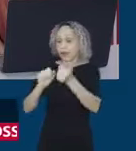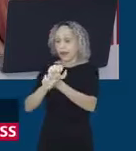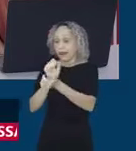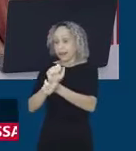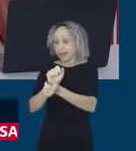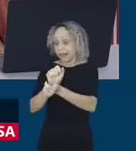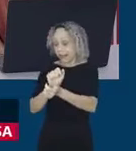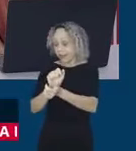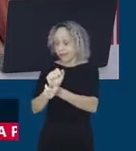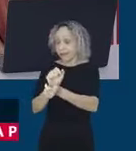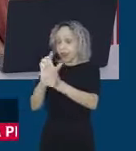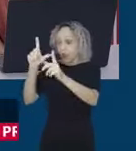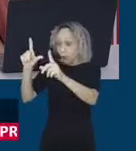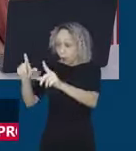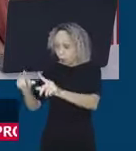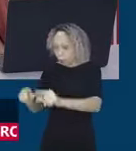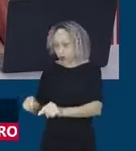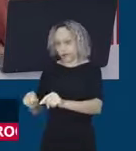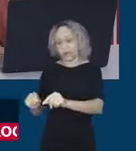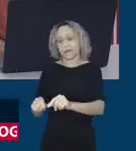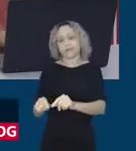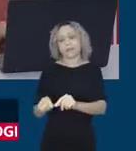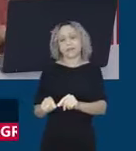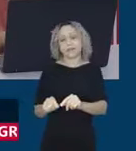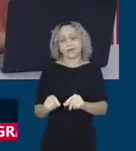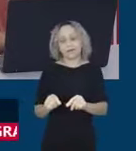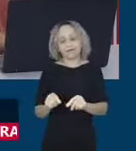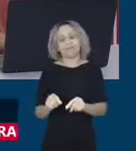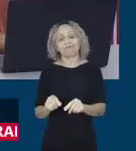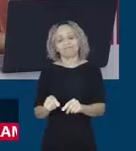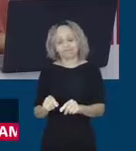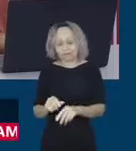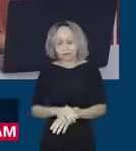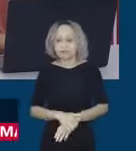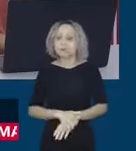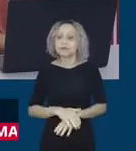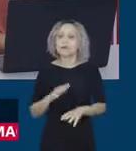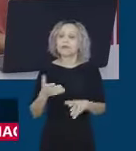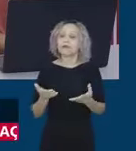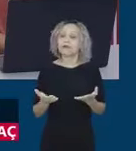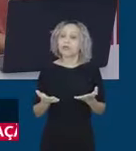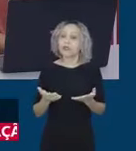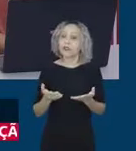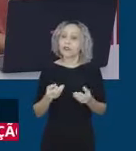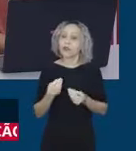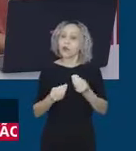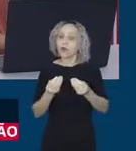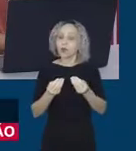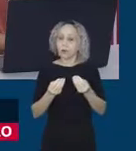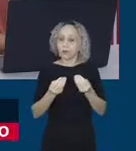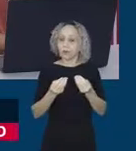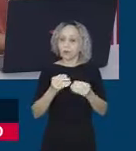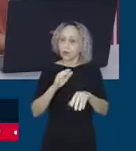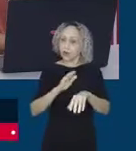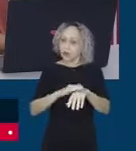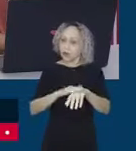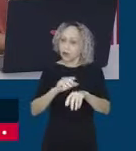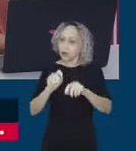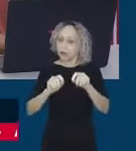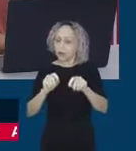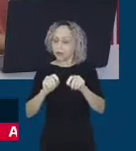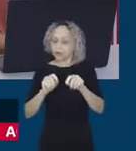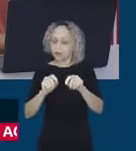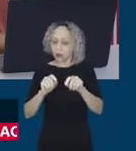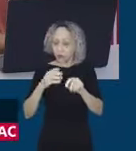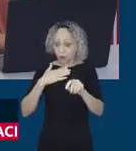trabalho. O Ministério do Trabalho, o ministro Marinho, que já falei pela 3ª vez dele aqui, ele teve, inclusive, visitando o meu próprio estado, onde foi